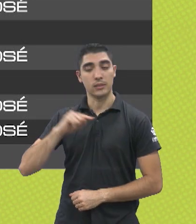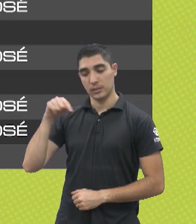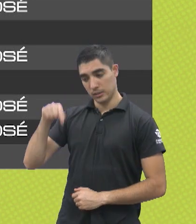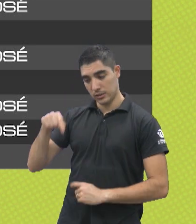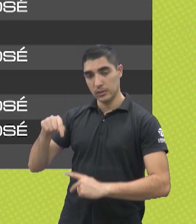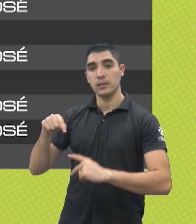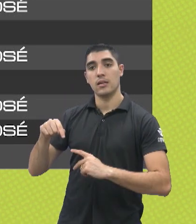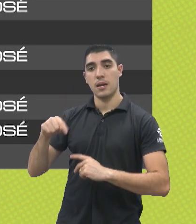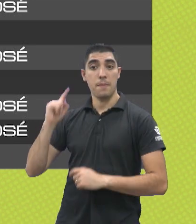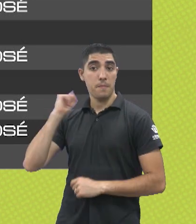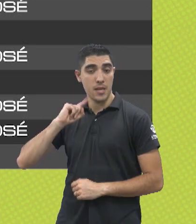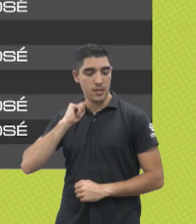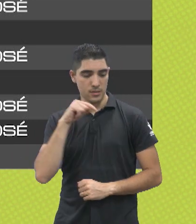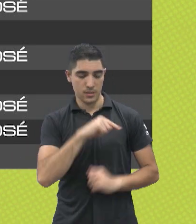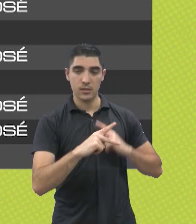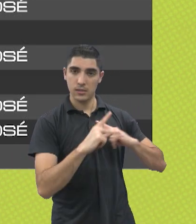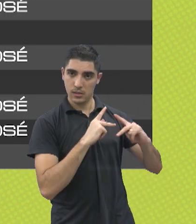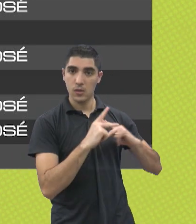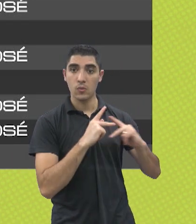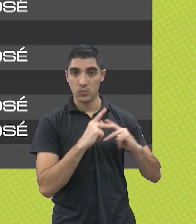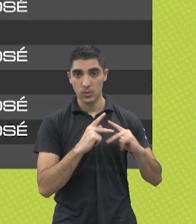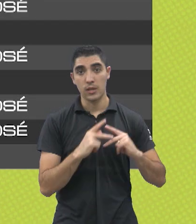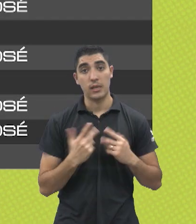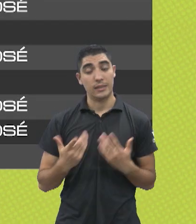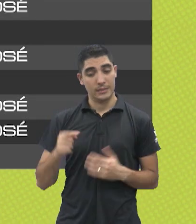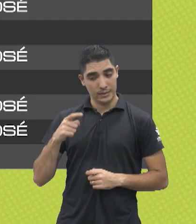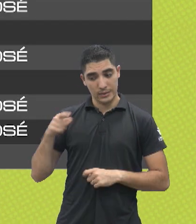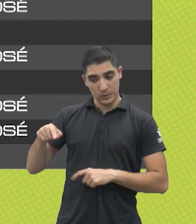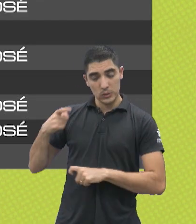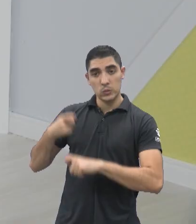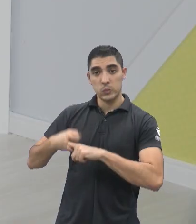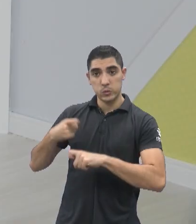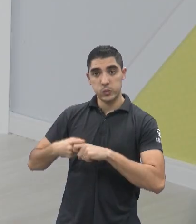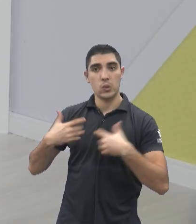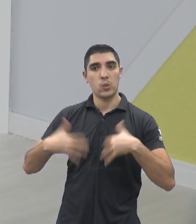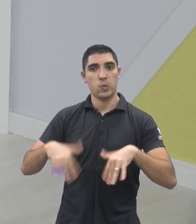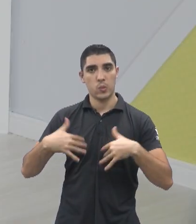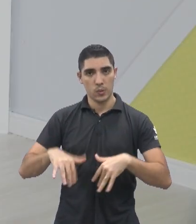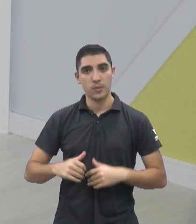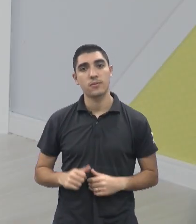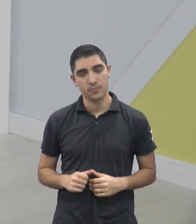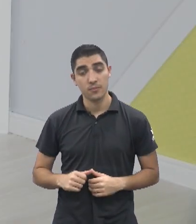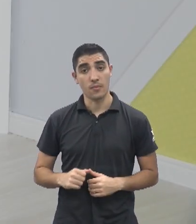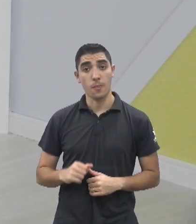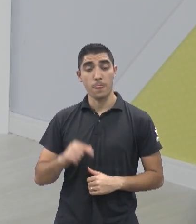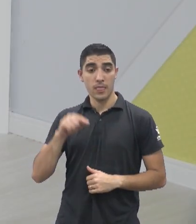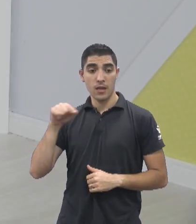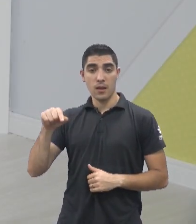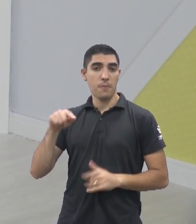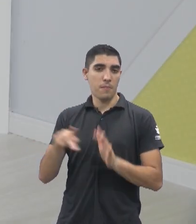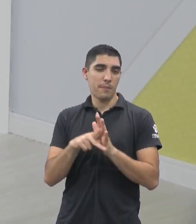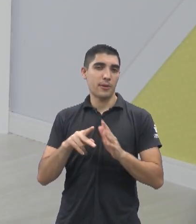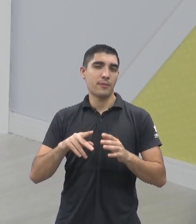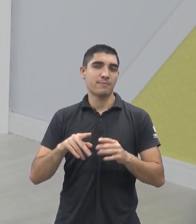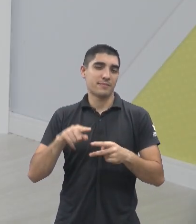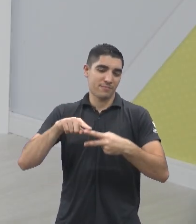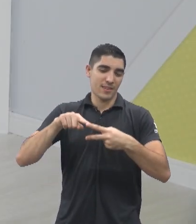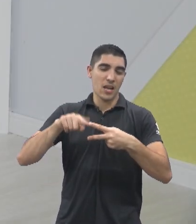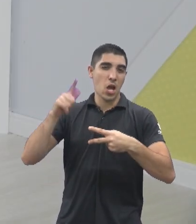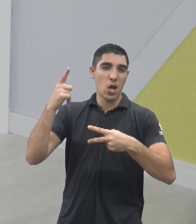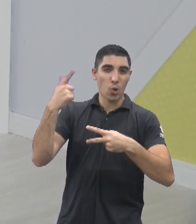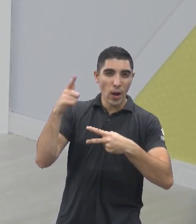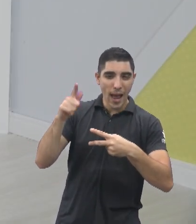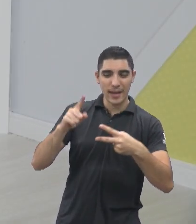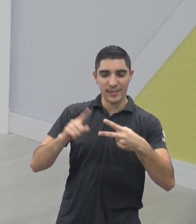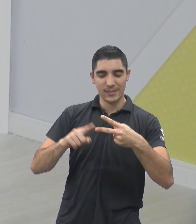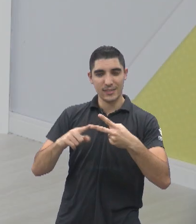ano de 2025 para a equipe do São José. Já pega uma pedreira, aliás, só tem pedreira. Tirando os 2 times de Goiás, né? O restante é pedreira para a